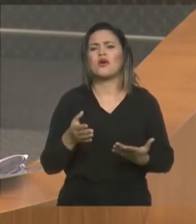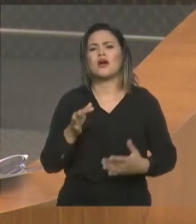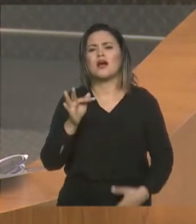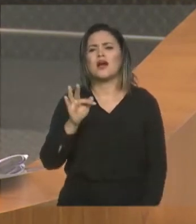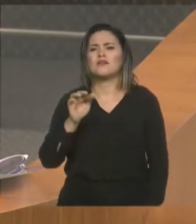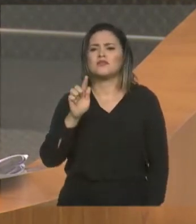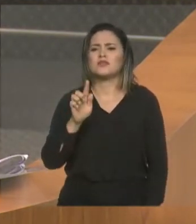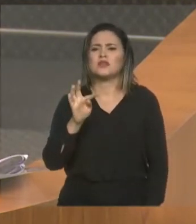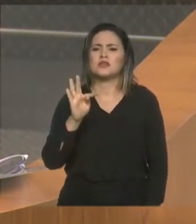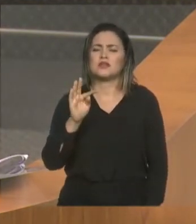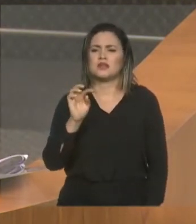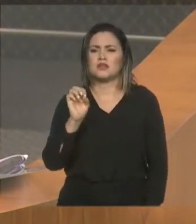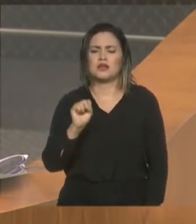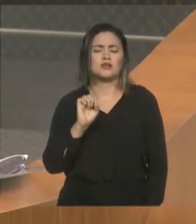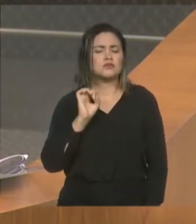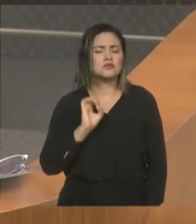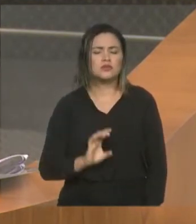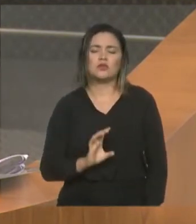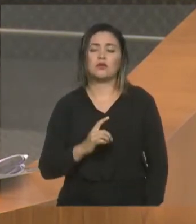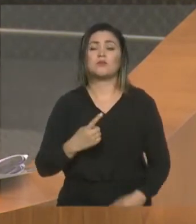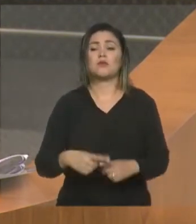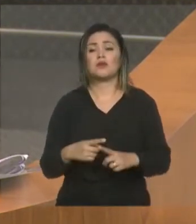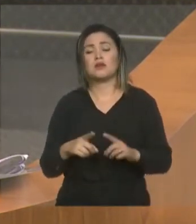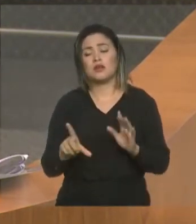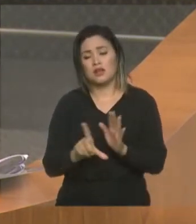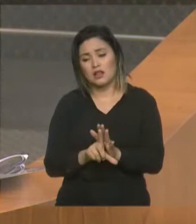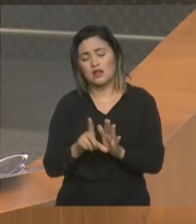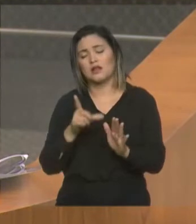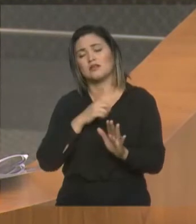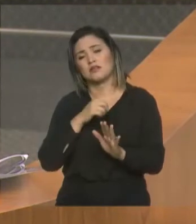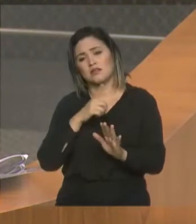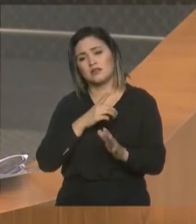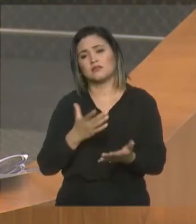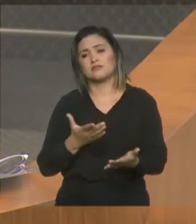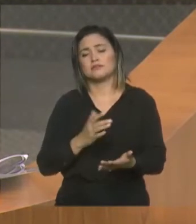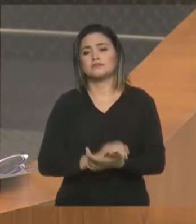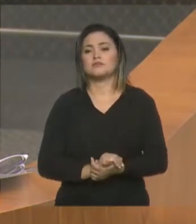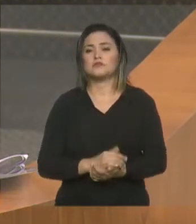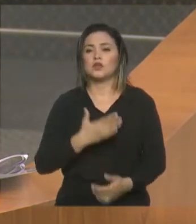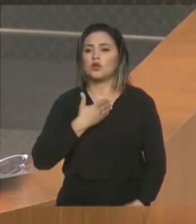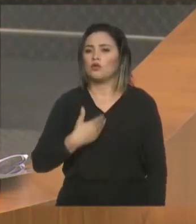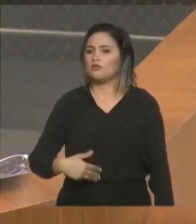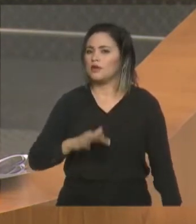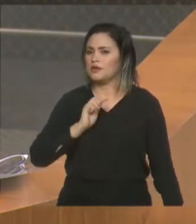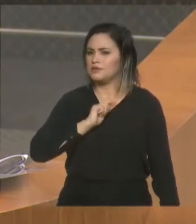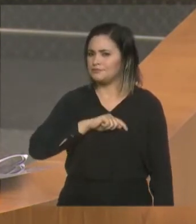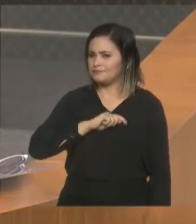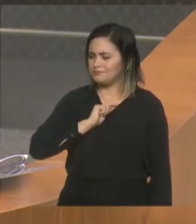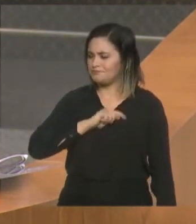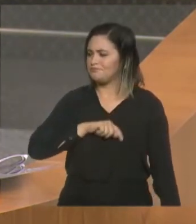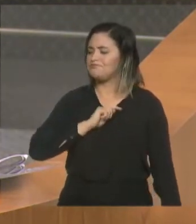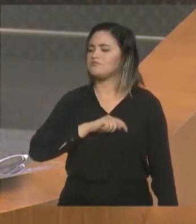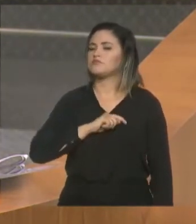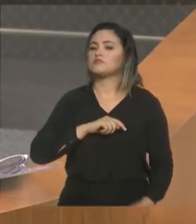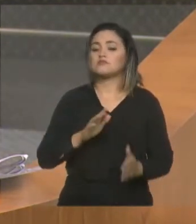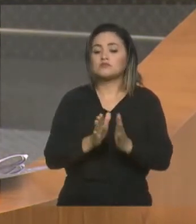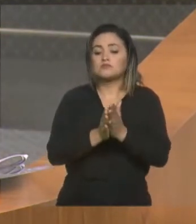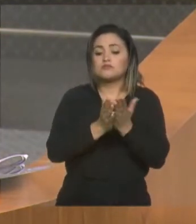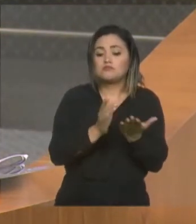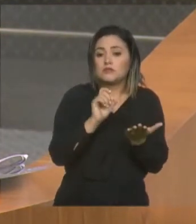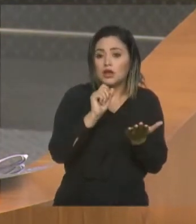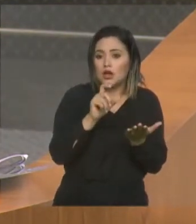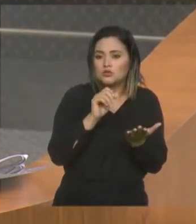lei. Que é garantido por lei. O governo engana, assina a carteira bonitinha,